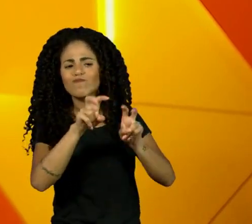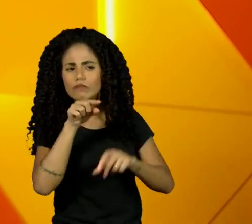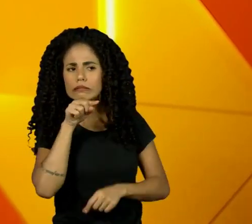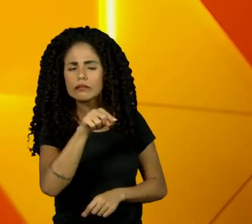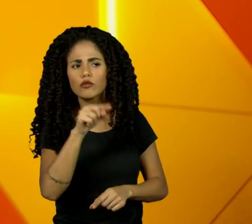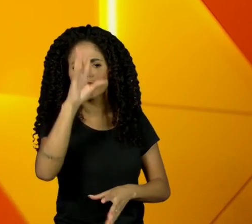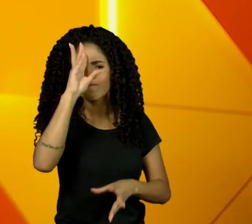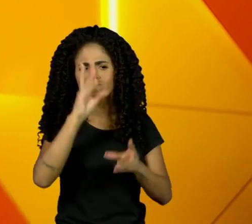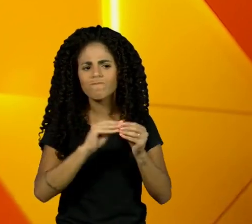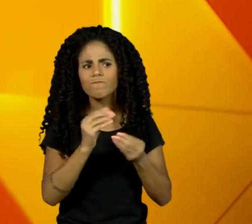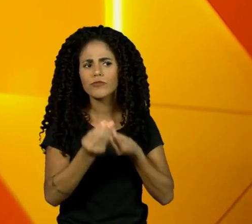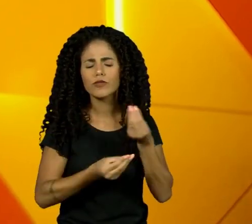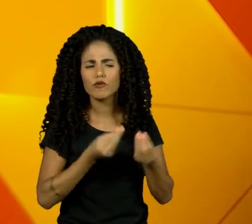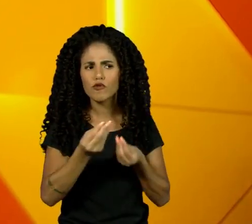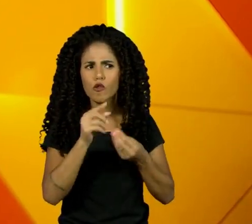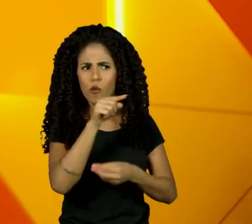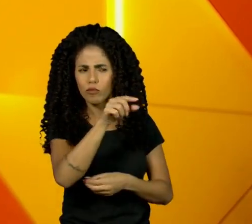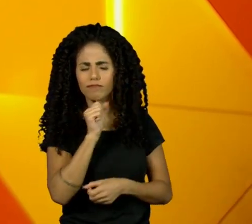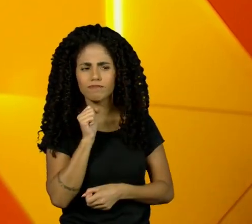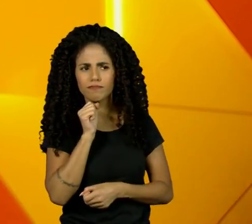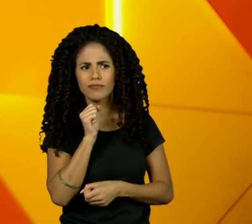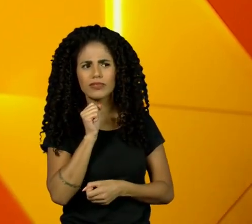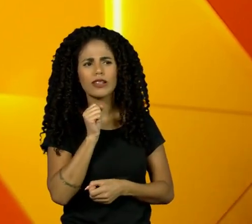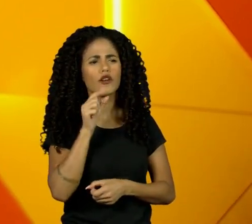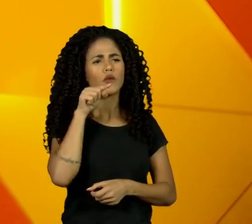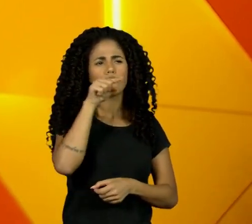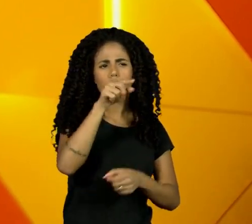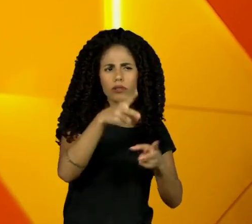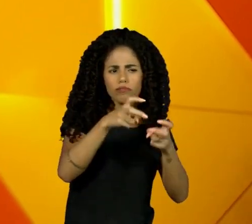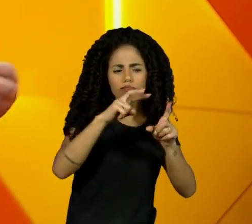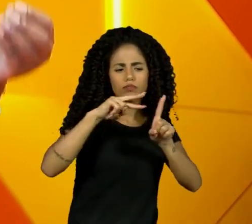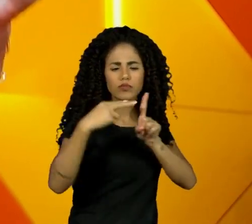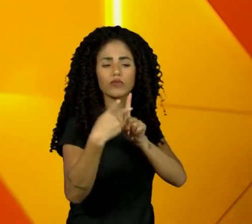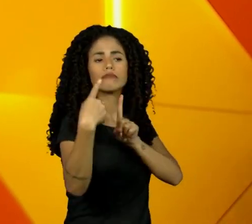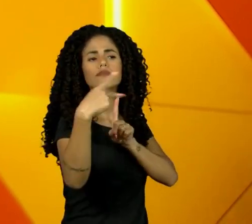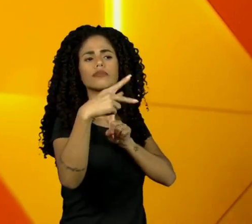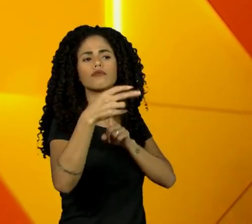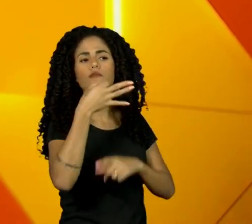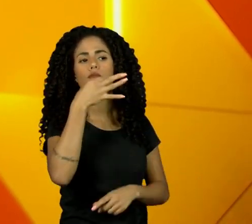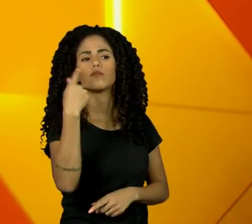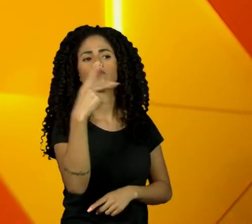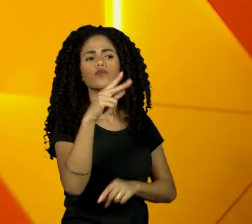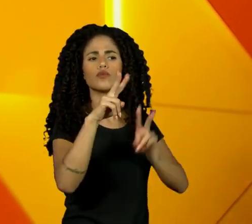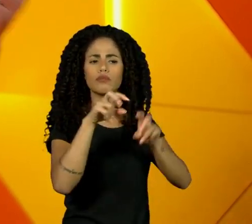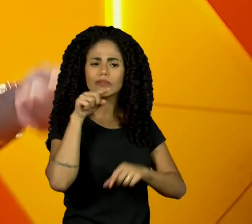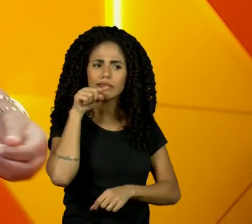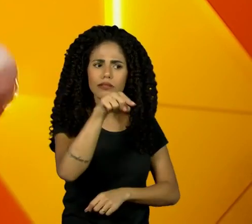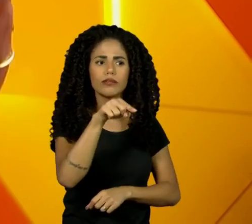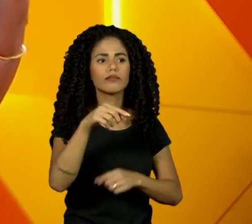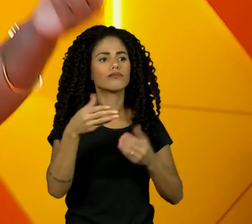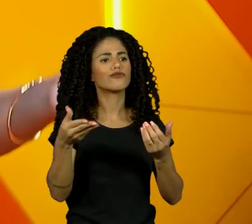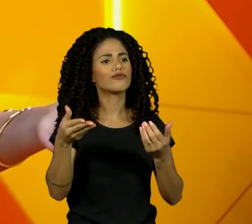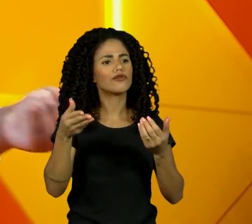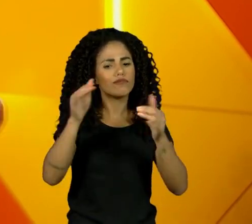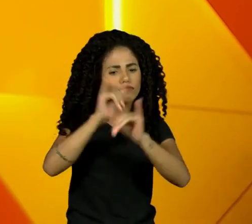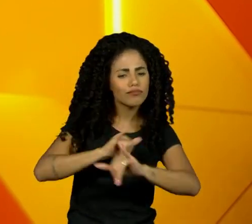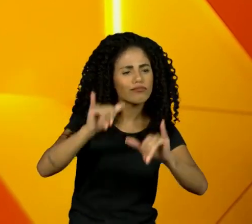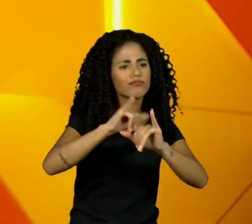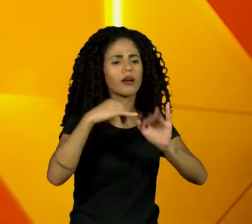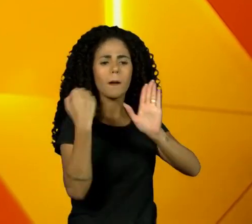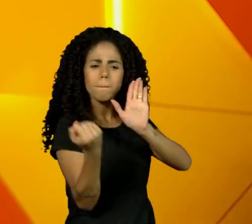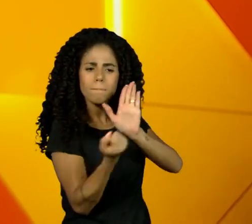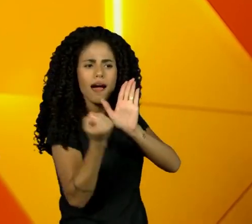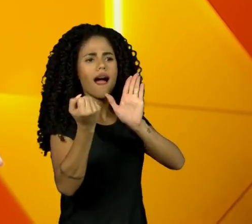e entender de vocês. Ricardo, como é que você enxerga isso a partir desse ponto de vista de mercado, de